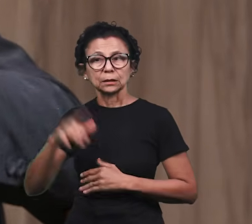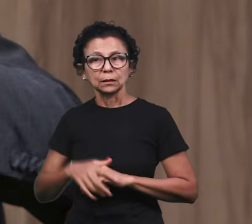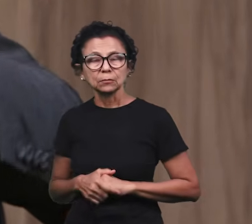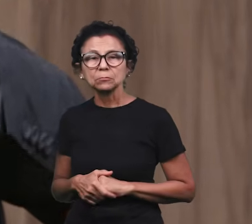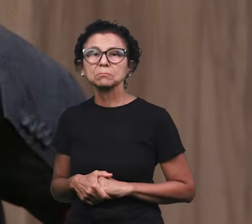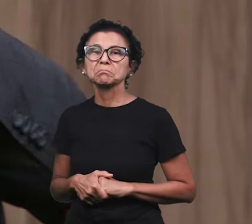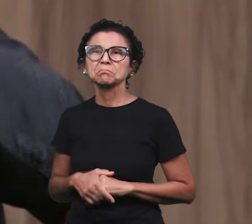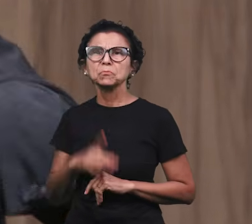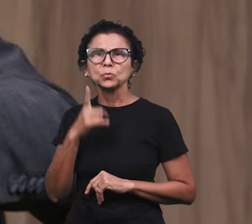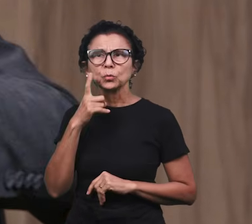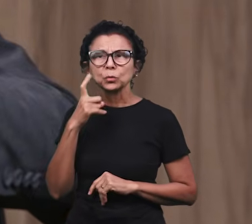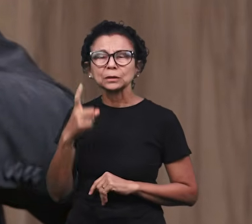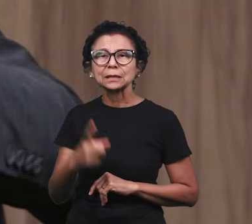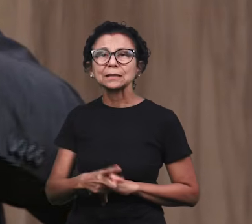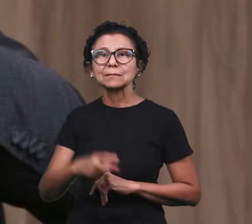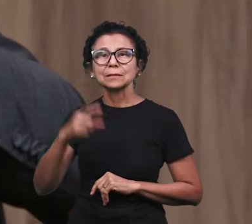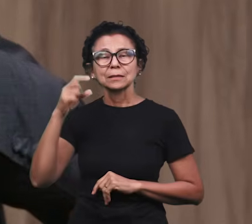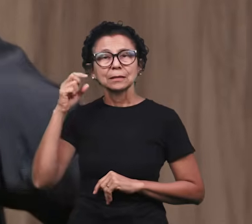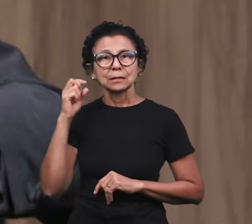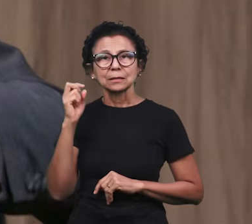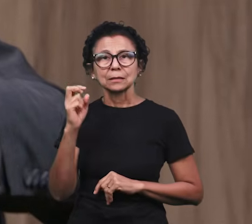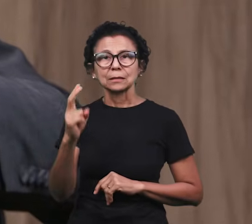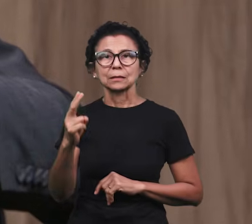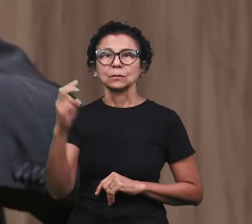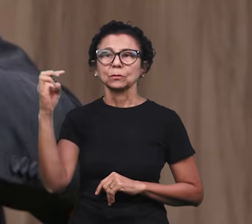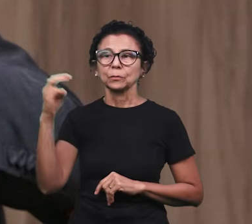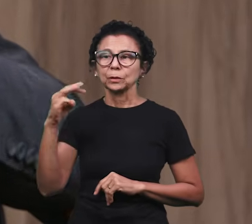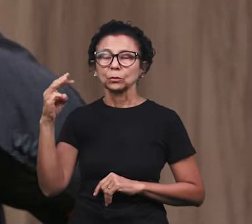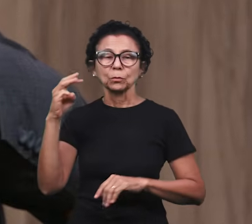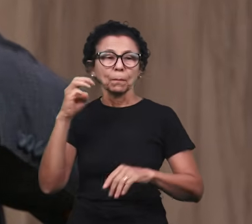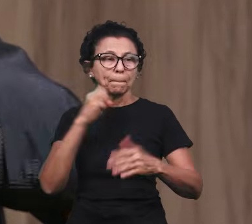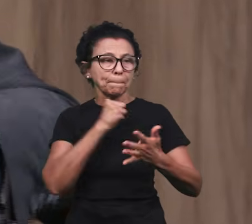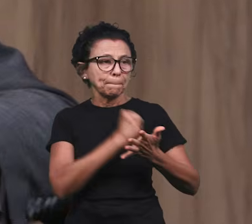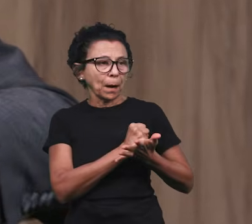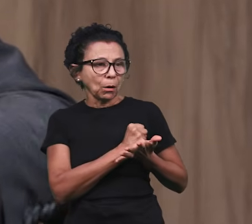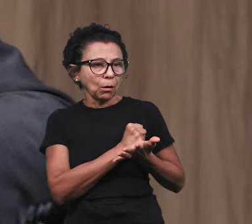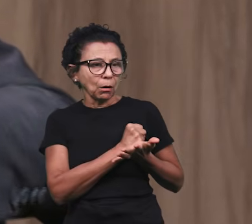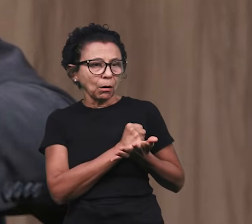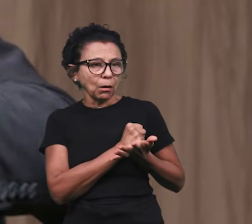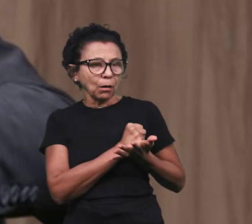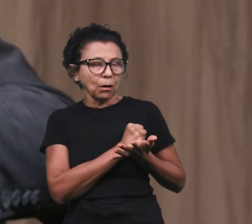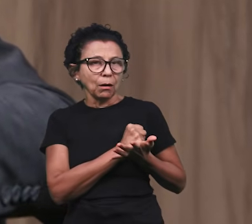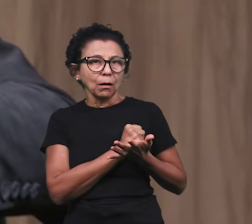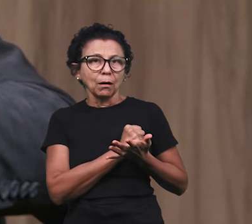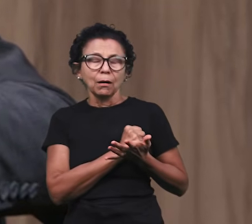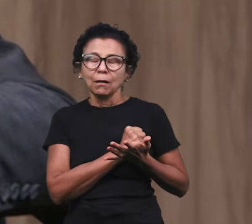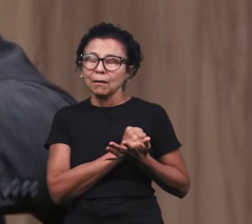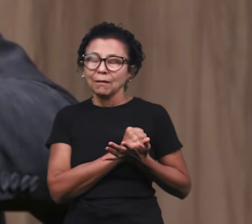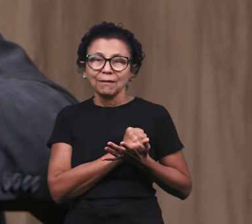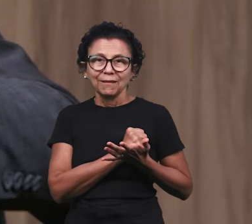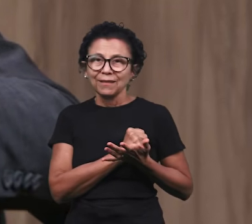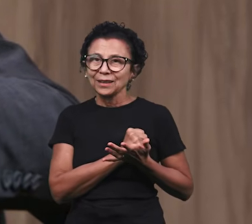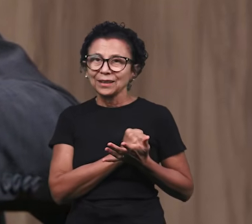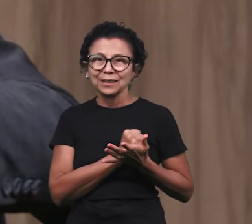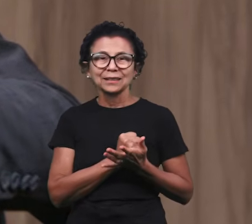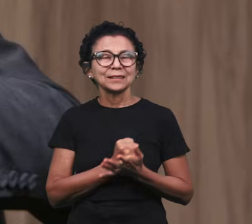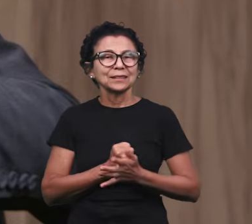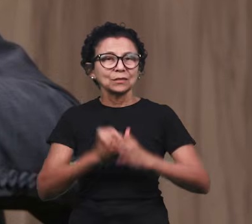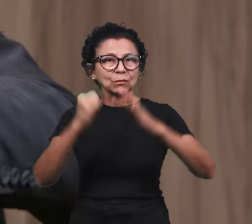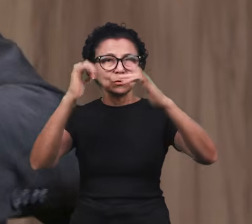prova da operação do Espírito Santo de Deus sobre as nossas vidas, é mais uma evidência de milagre,